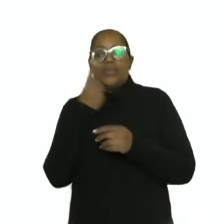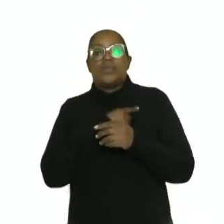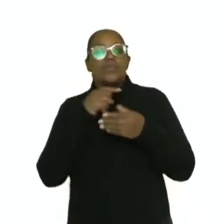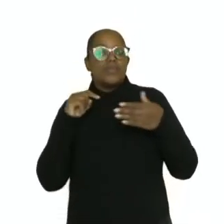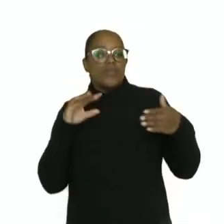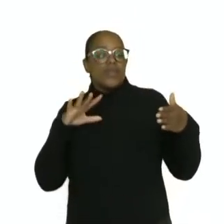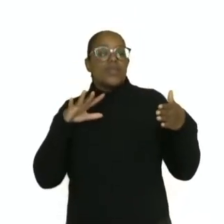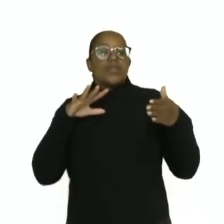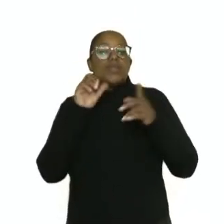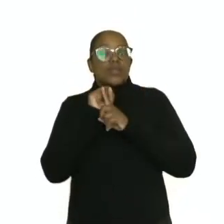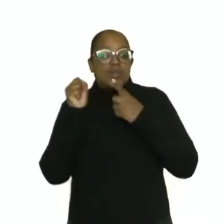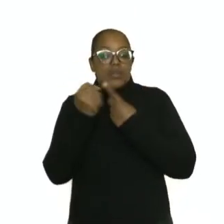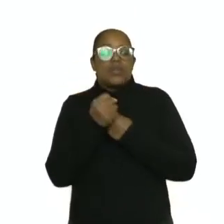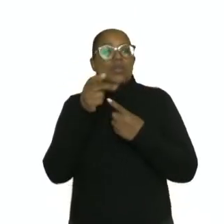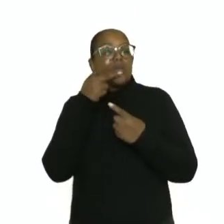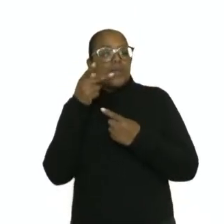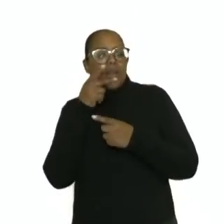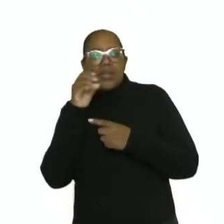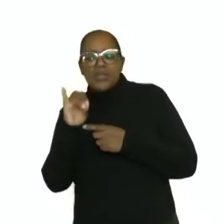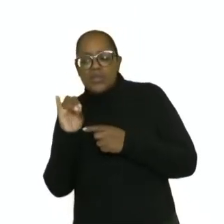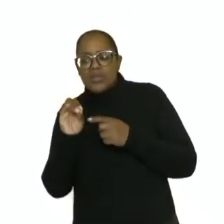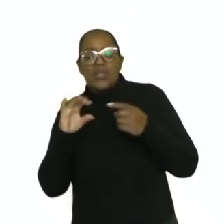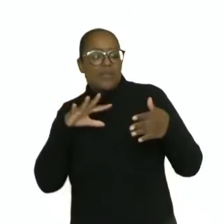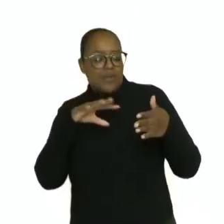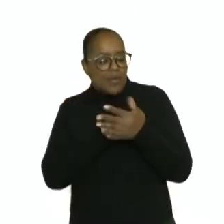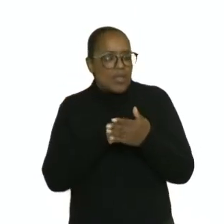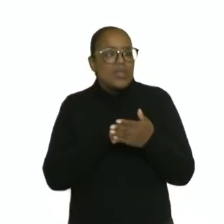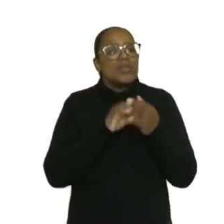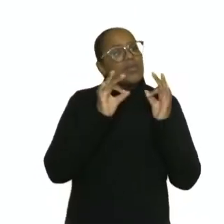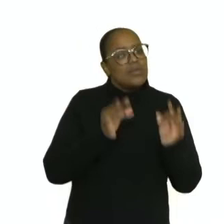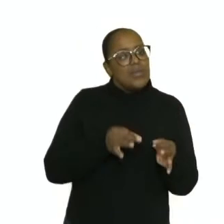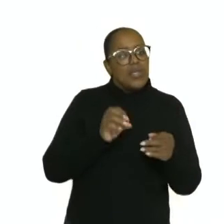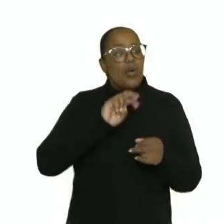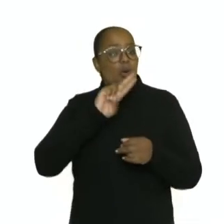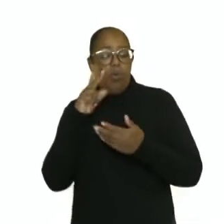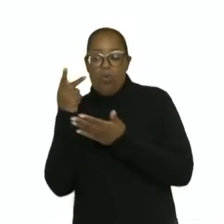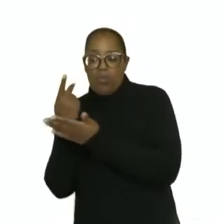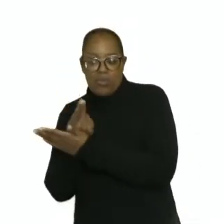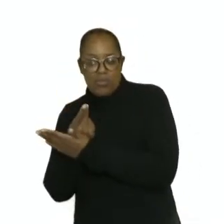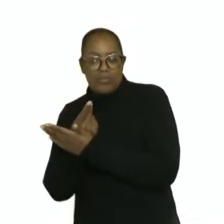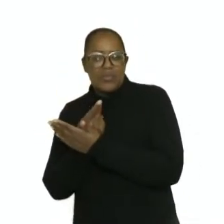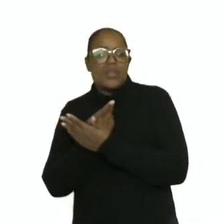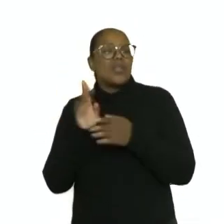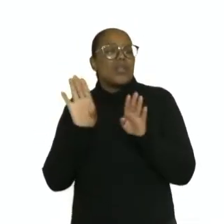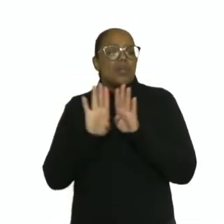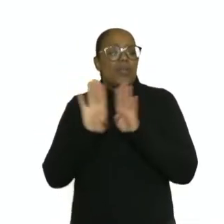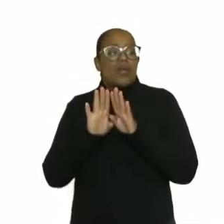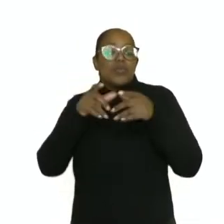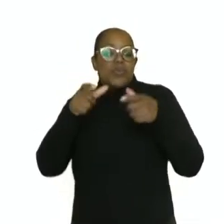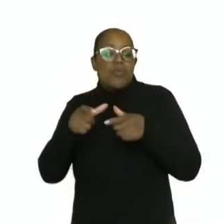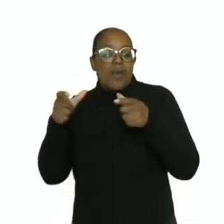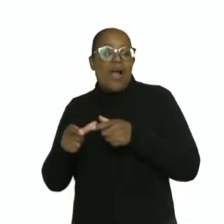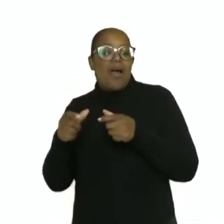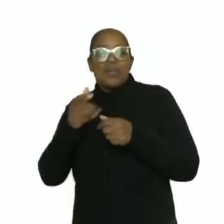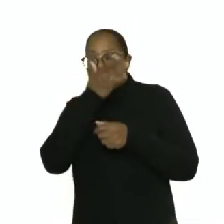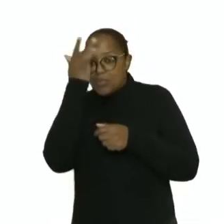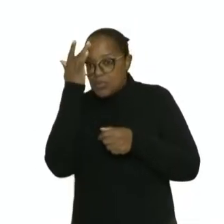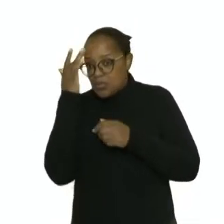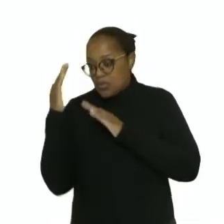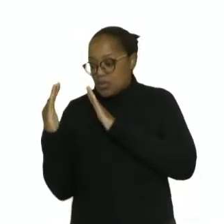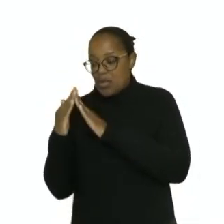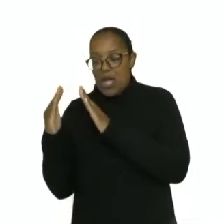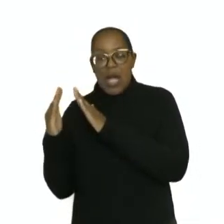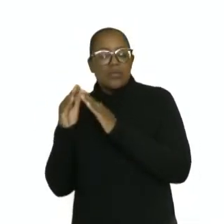o que é a violência e o que não é. Os centros urbanos são vistos por seus moradores como lugares onde predomina a